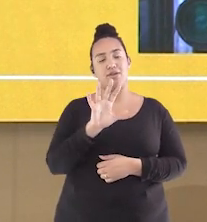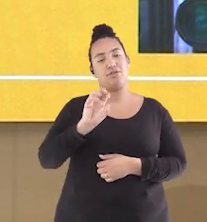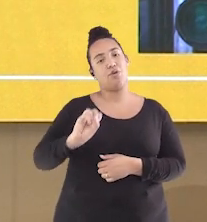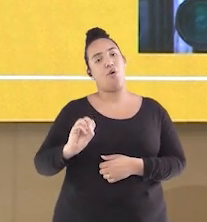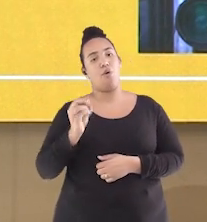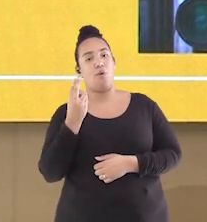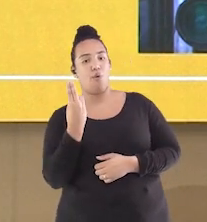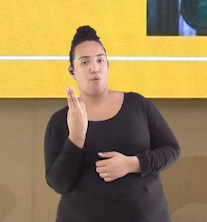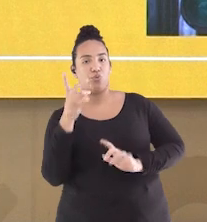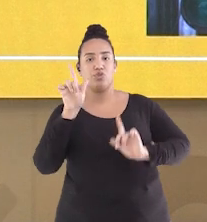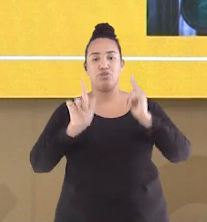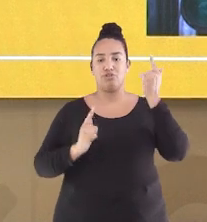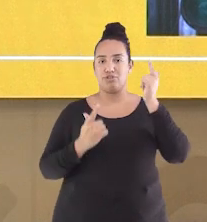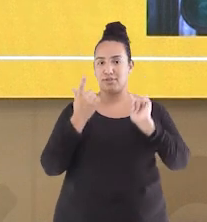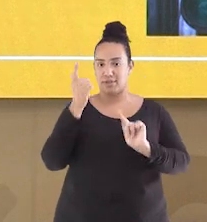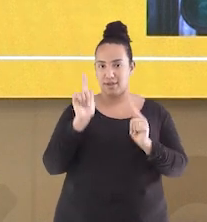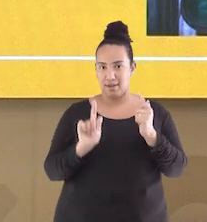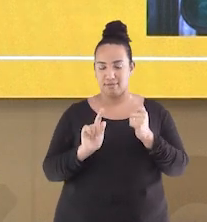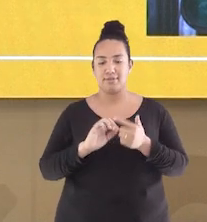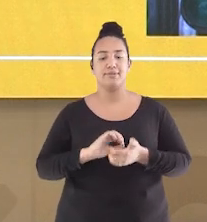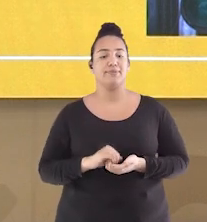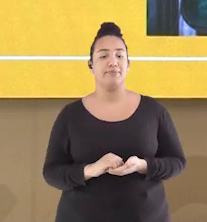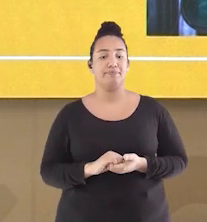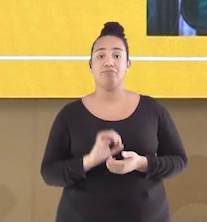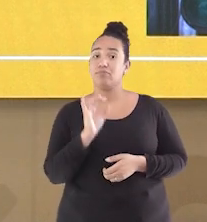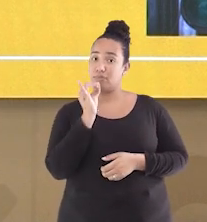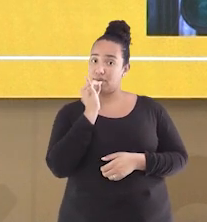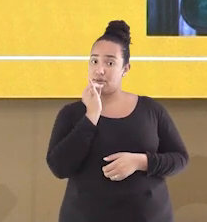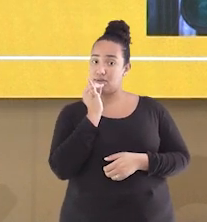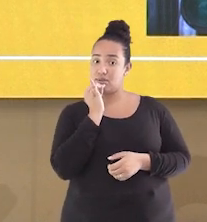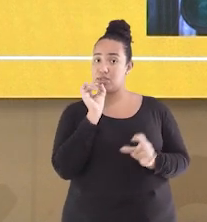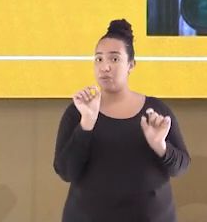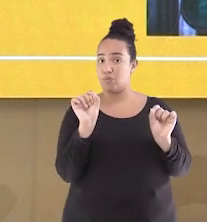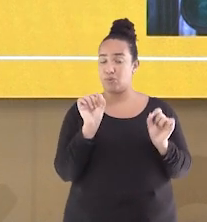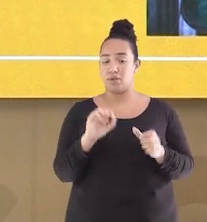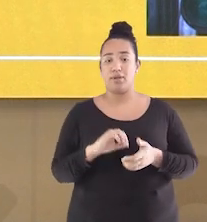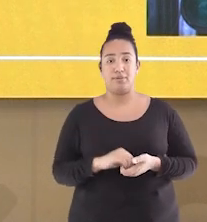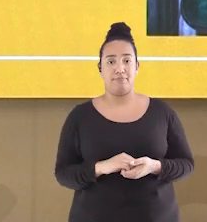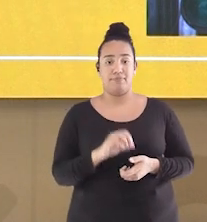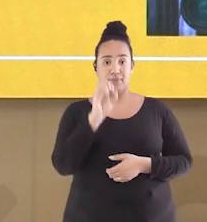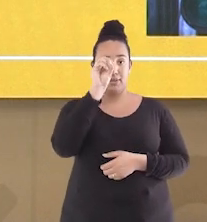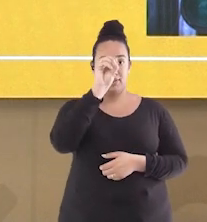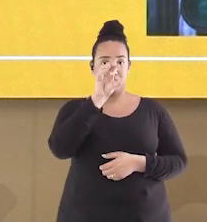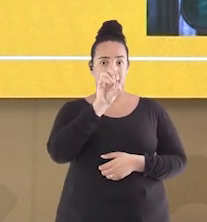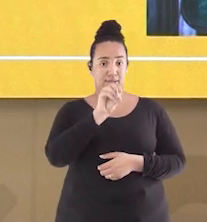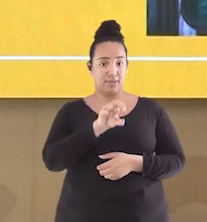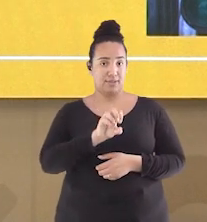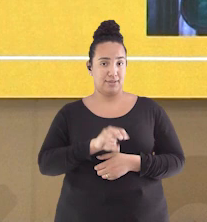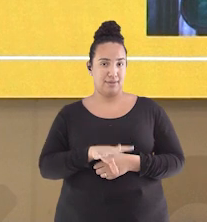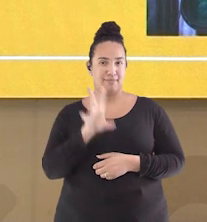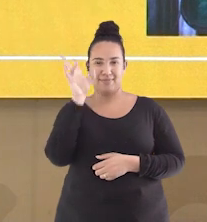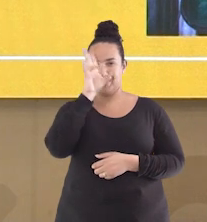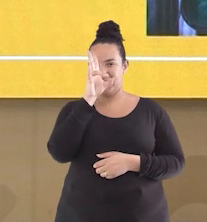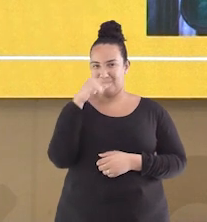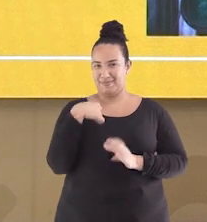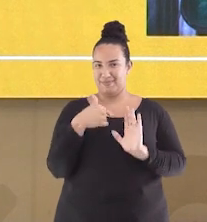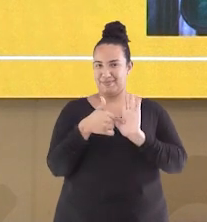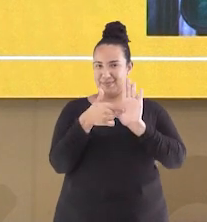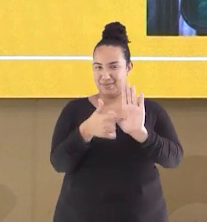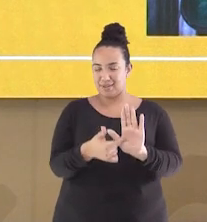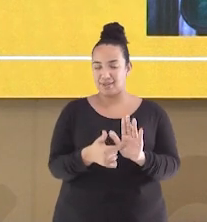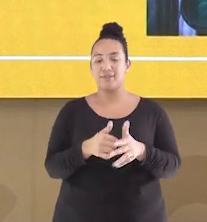ou gestos. Exemplos desse tipo de linguagem são semáforos, como a gente viu no